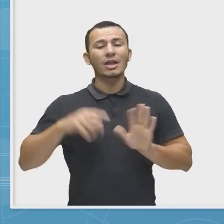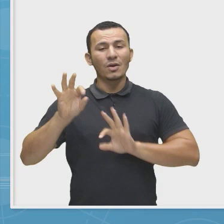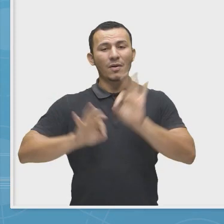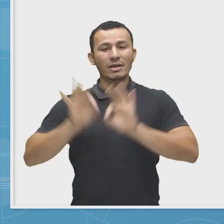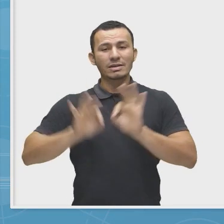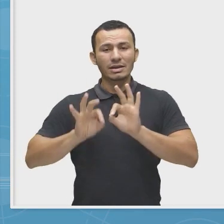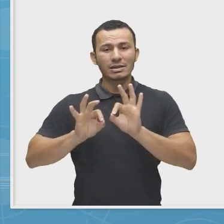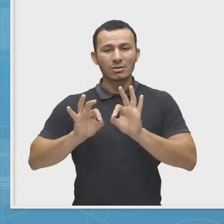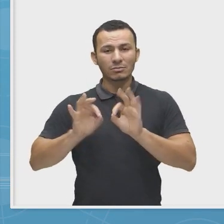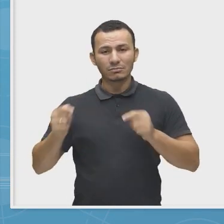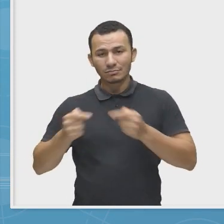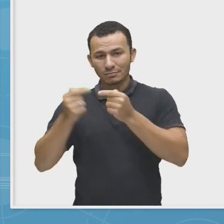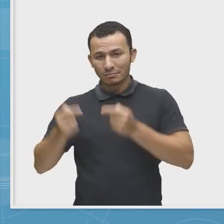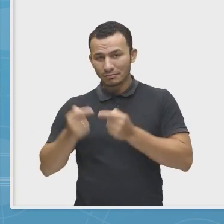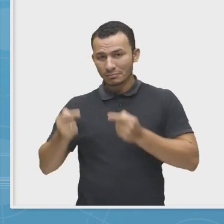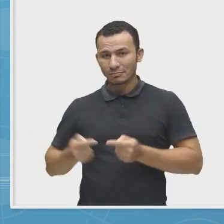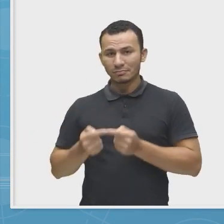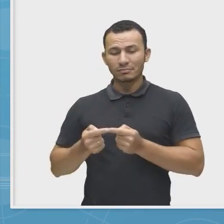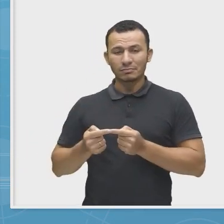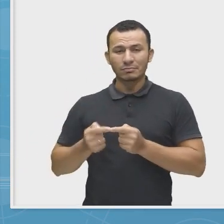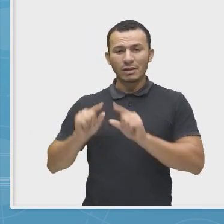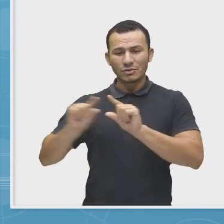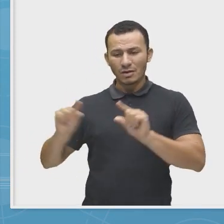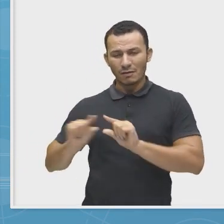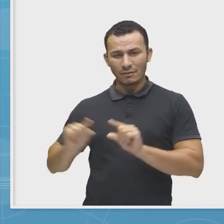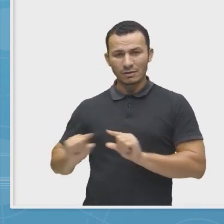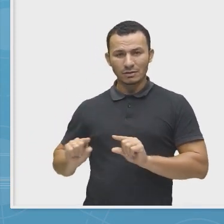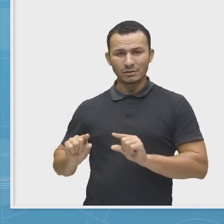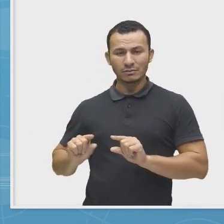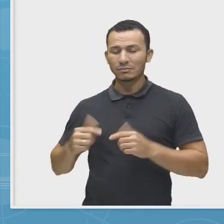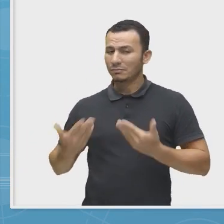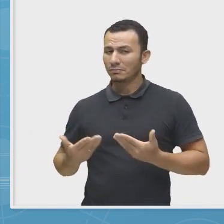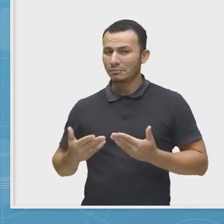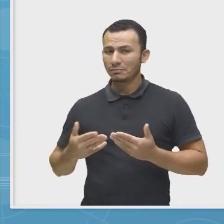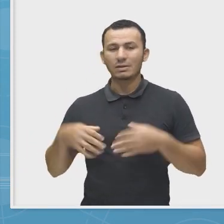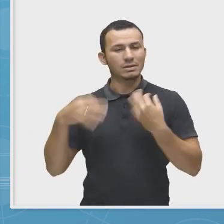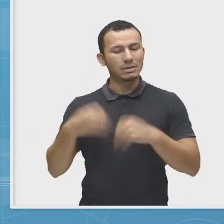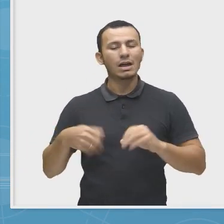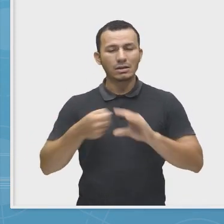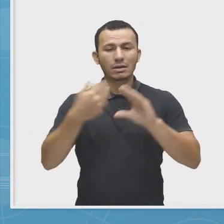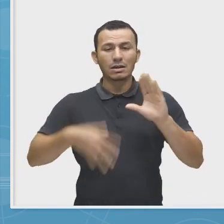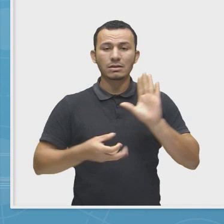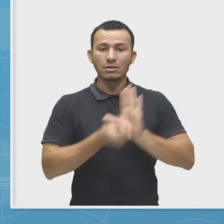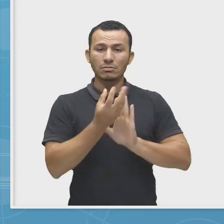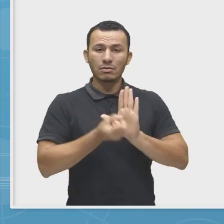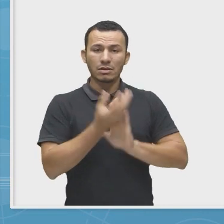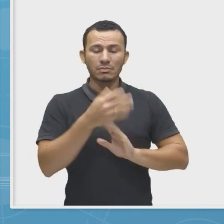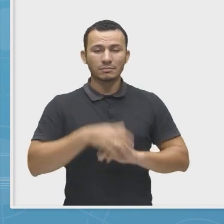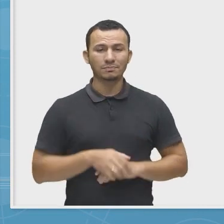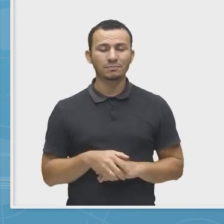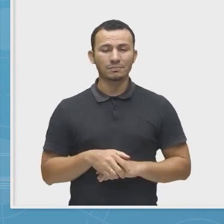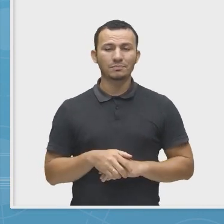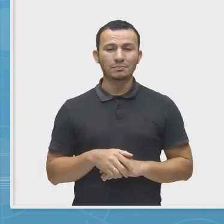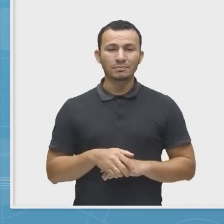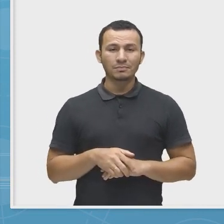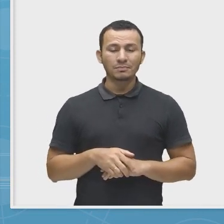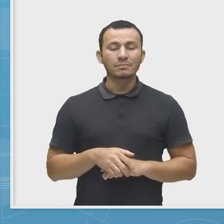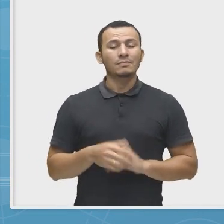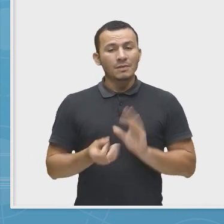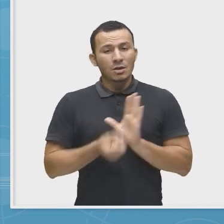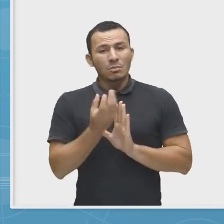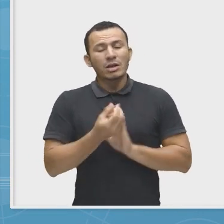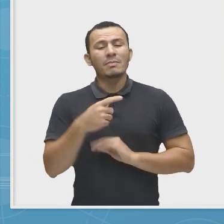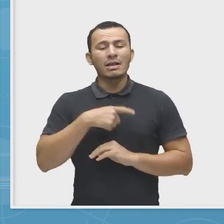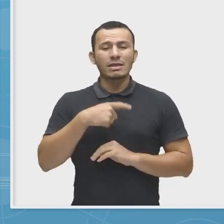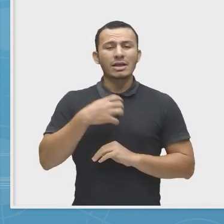essa afirmação? Está correto, é uma característica do poema. O poema tem ênfase em produzir diferentes efeitos de sentido por